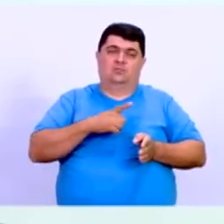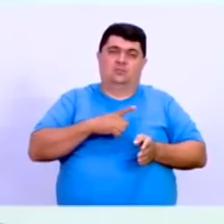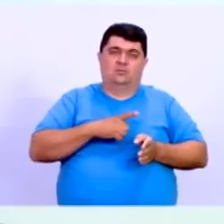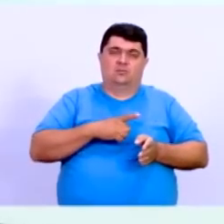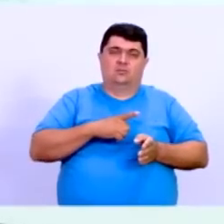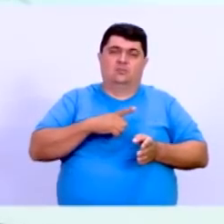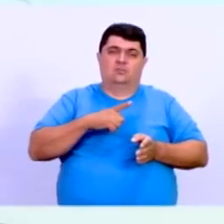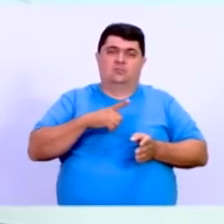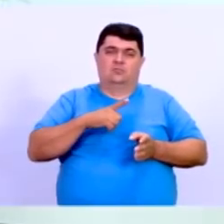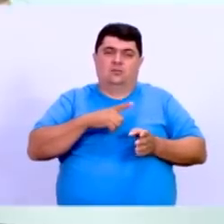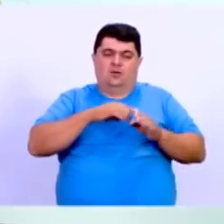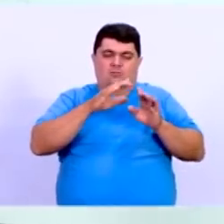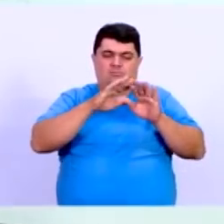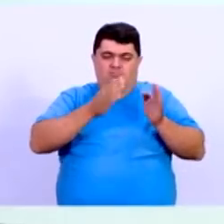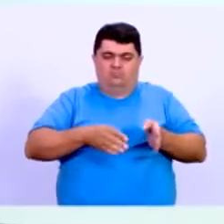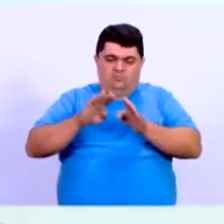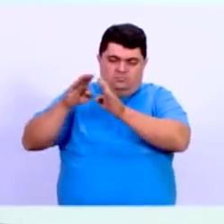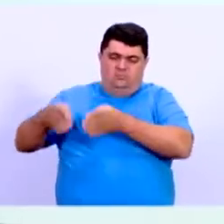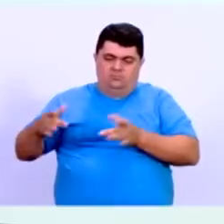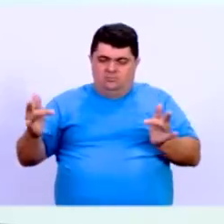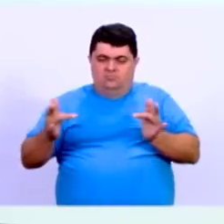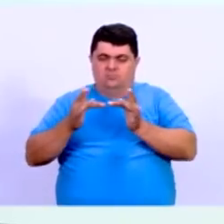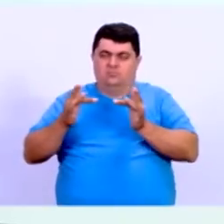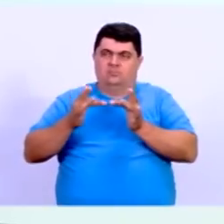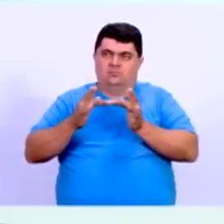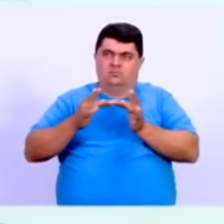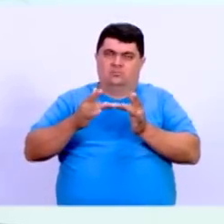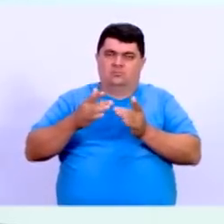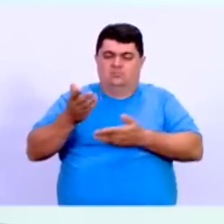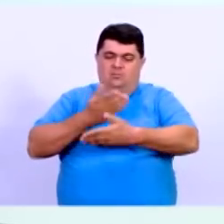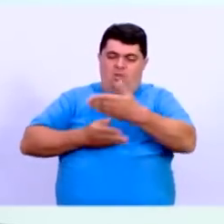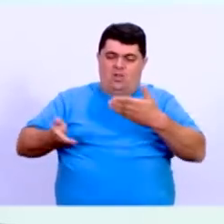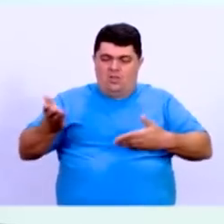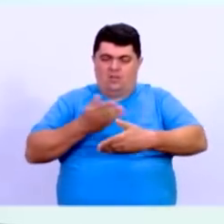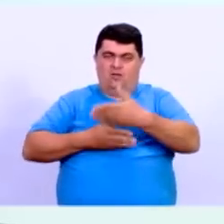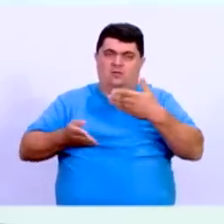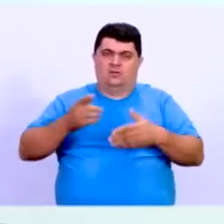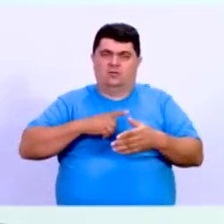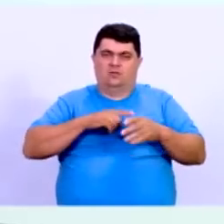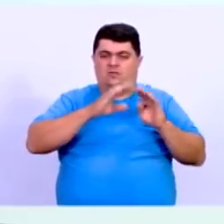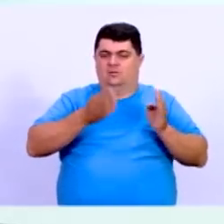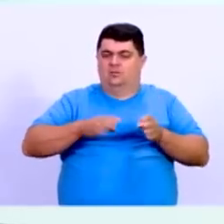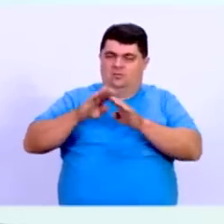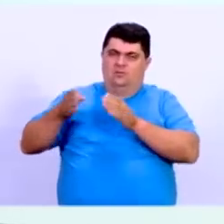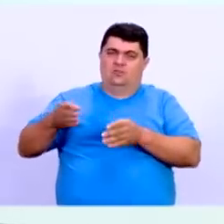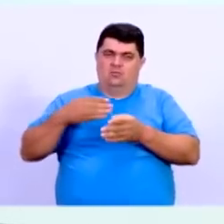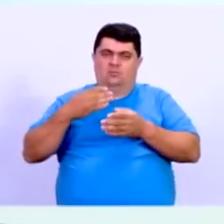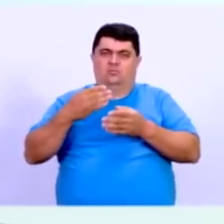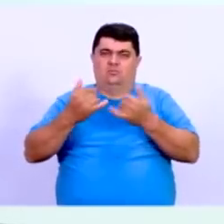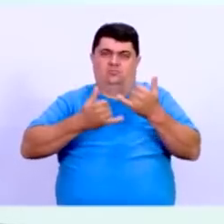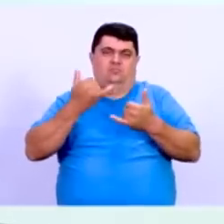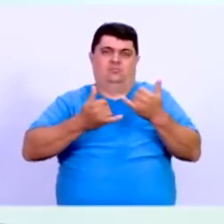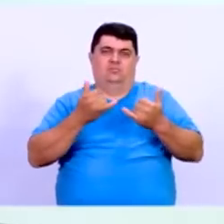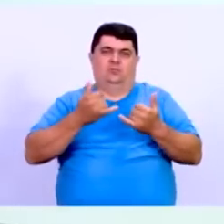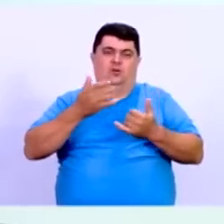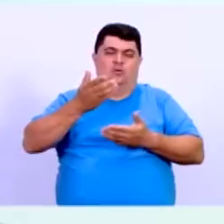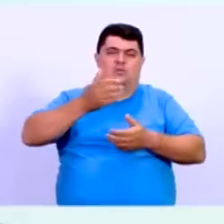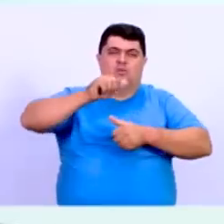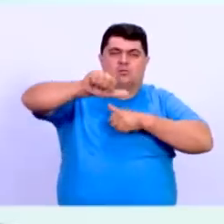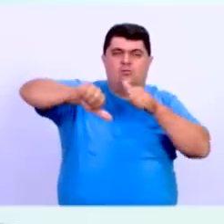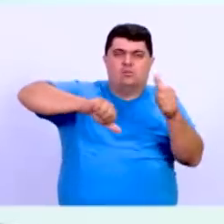ali para se comunicar com outro computador, com algum colega que está te visitando, com, né? Ah, trouxe meu computador aqui para a gente jogar, por exemplo, para trocar alguma